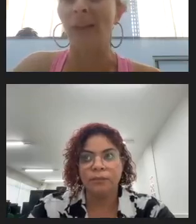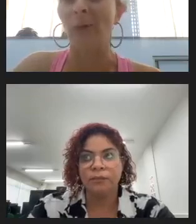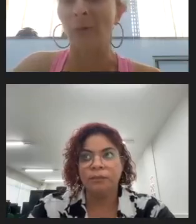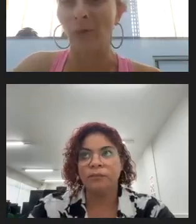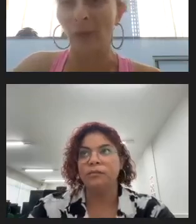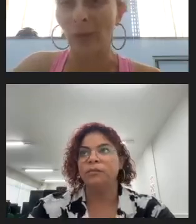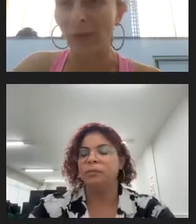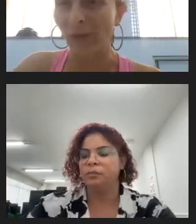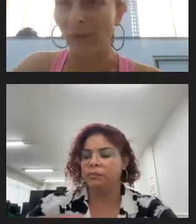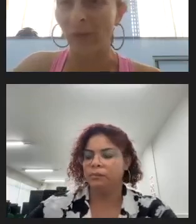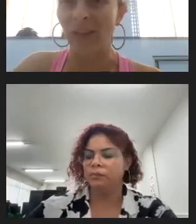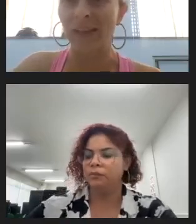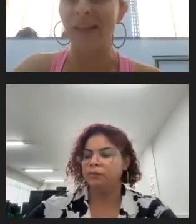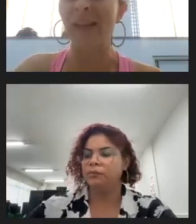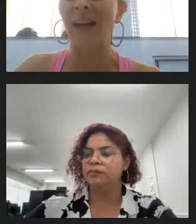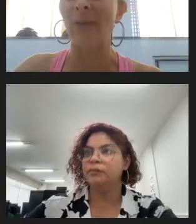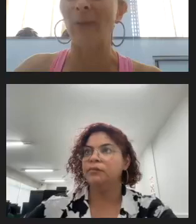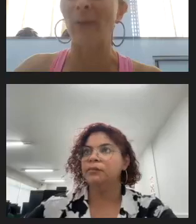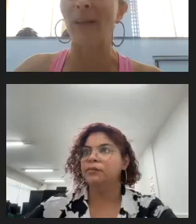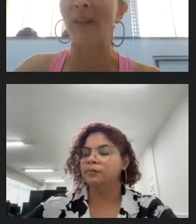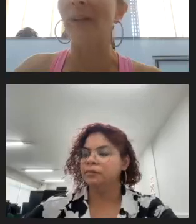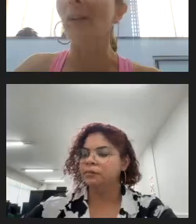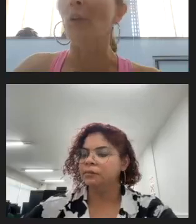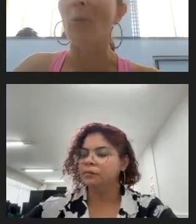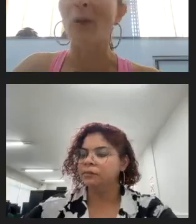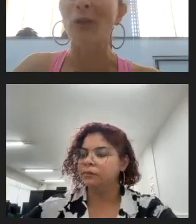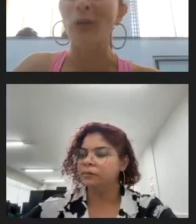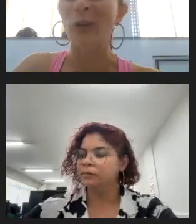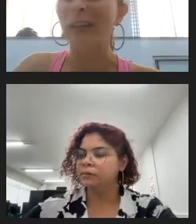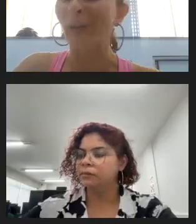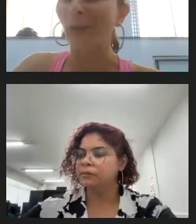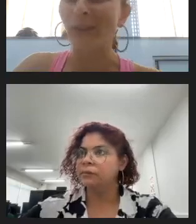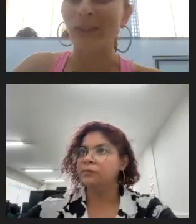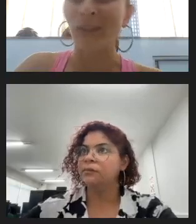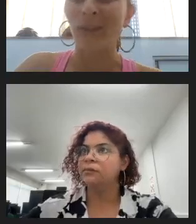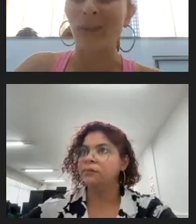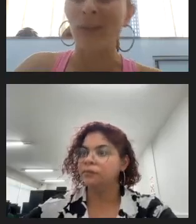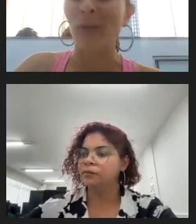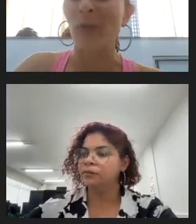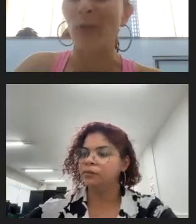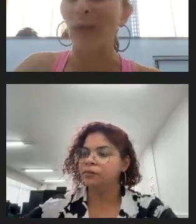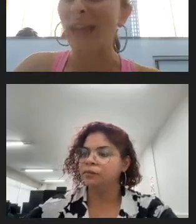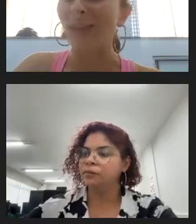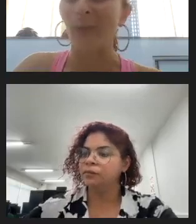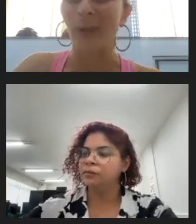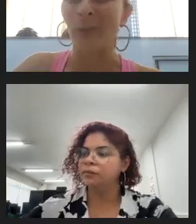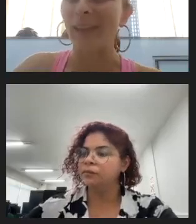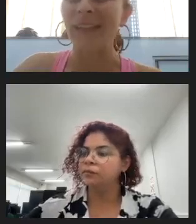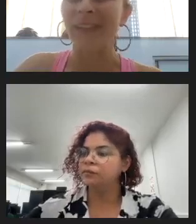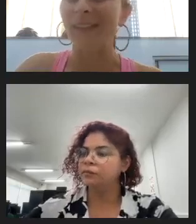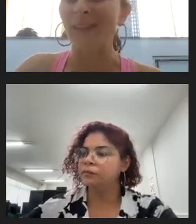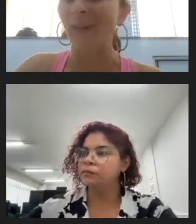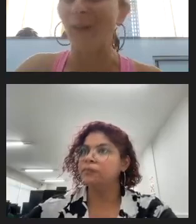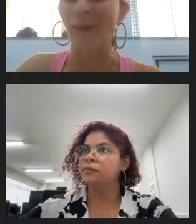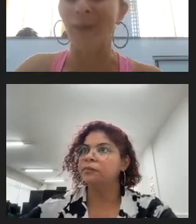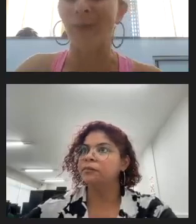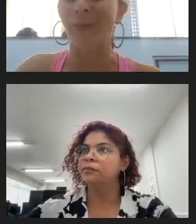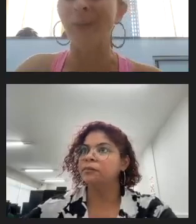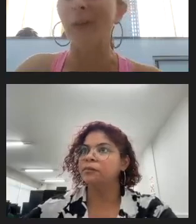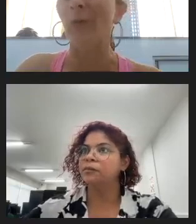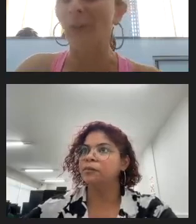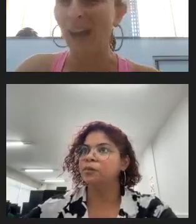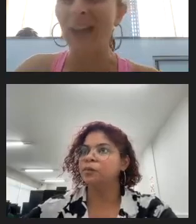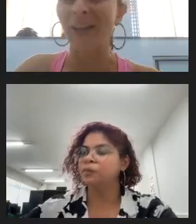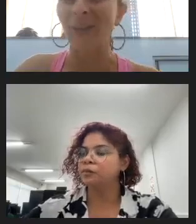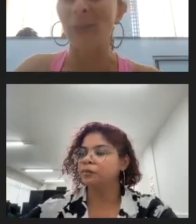fazer o seu registro de presença, né, até em caso de uma auditoria, com certeza, nós seríamos questionados, né, por que tem tanta